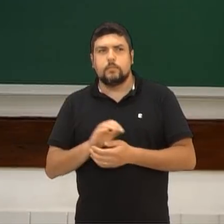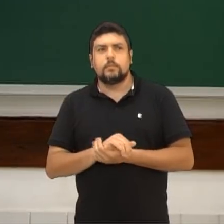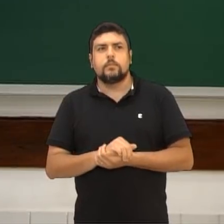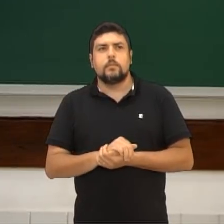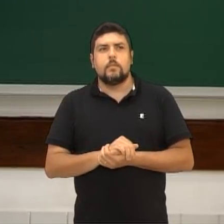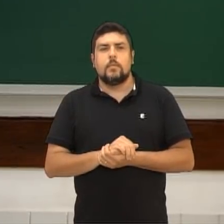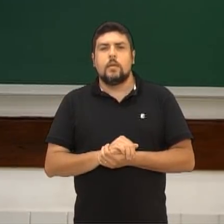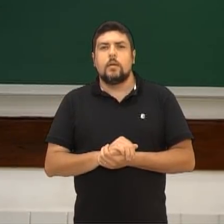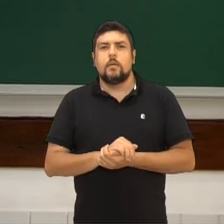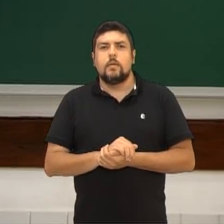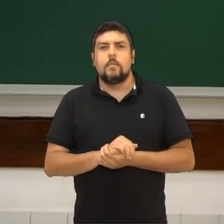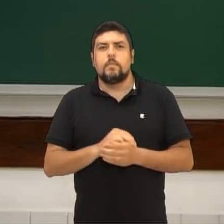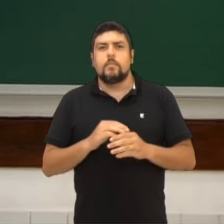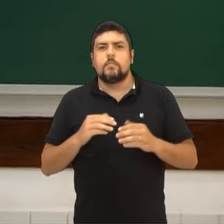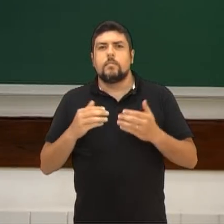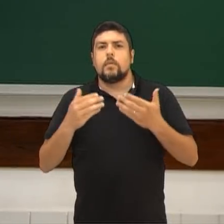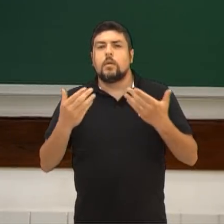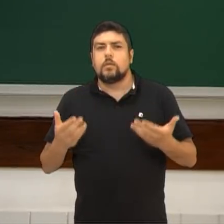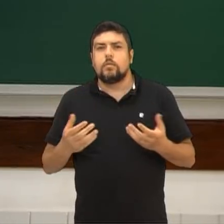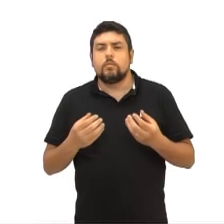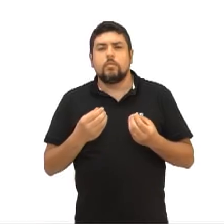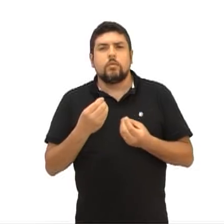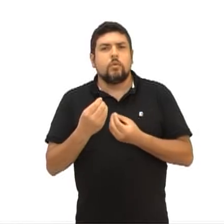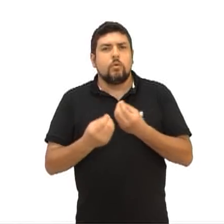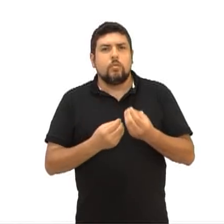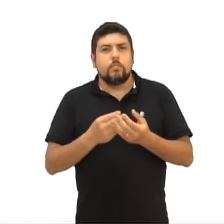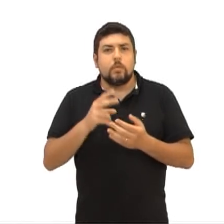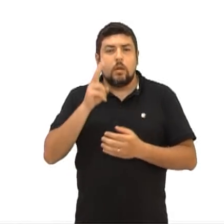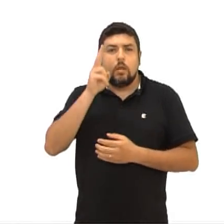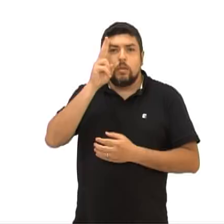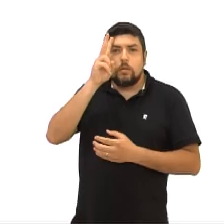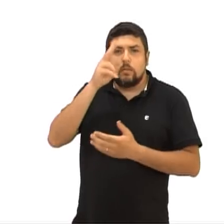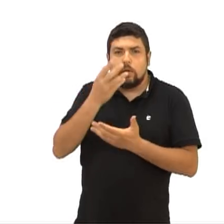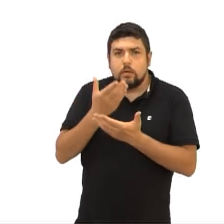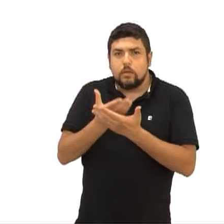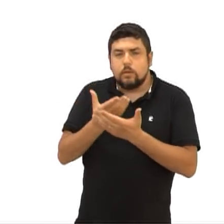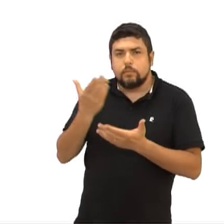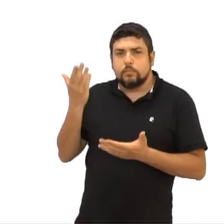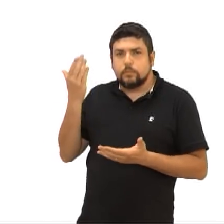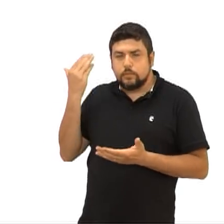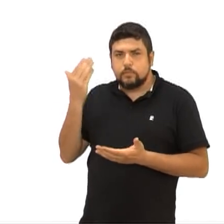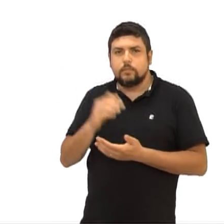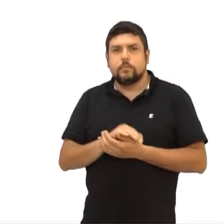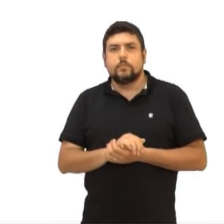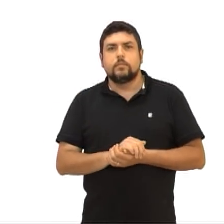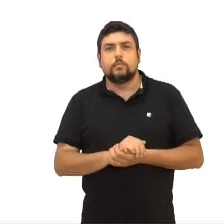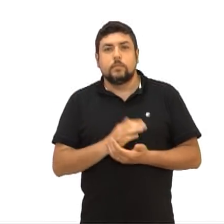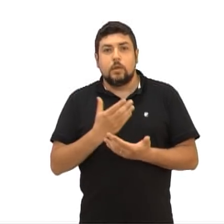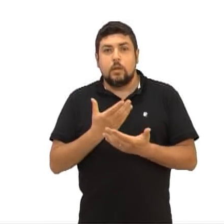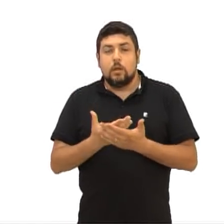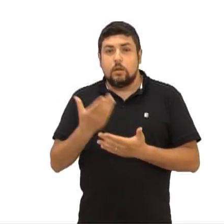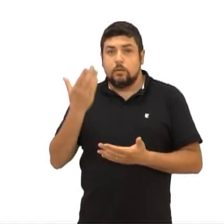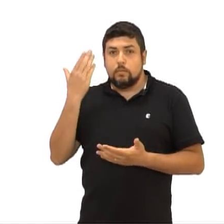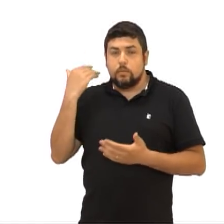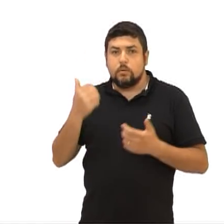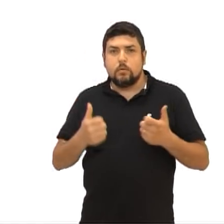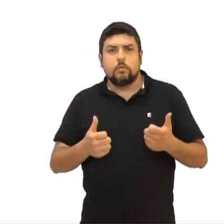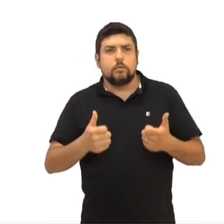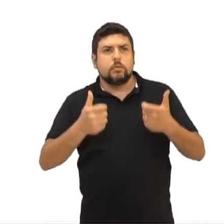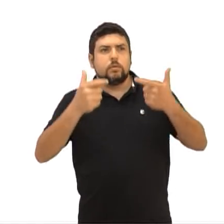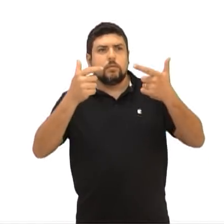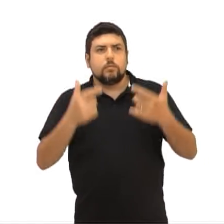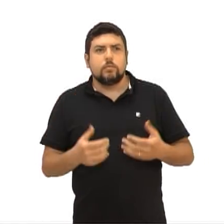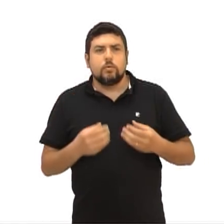Nessa aula, a gente vai relembrar o conteúdo aí da aula anterior. Na aula anterior, nós havíamos estudado sobre